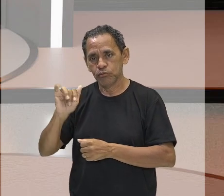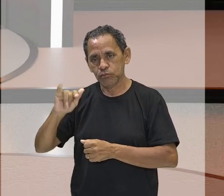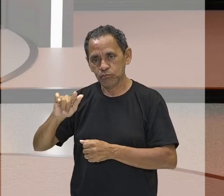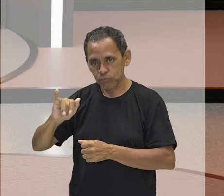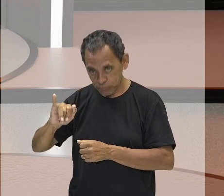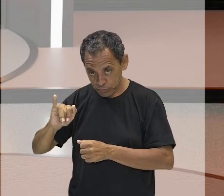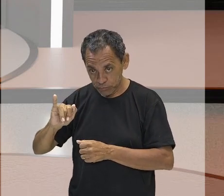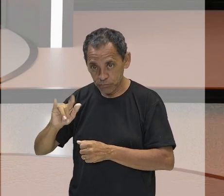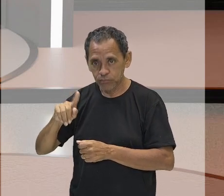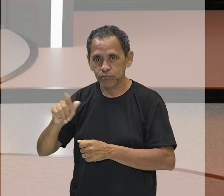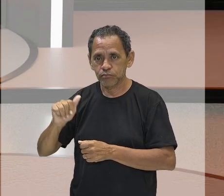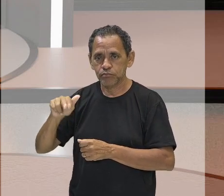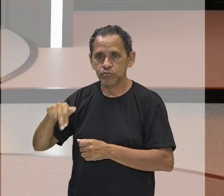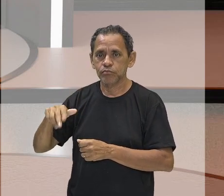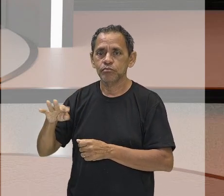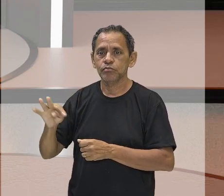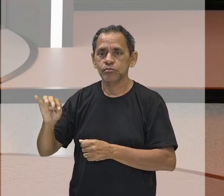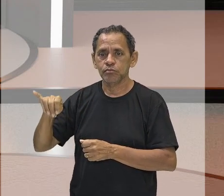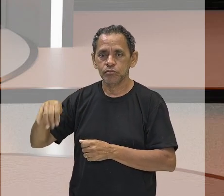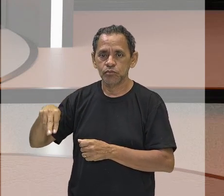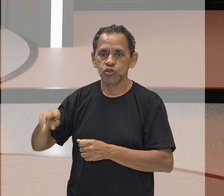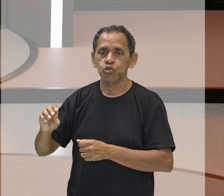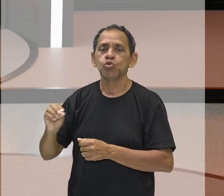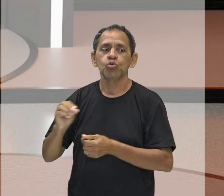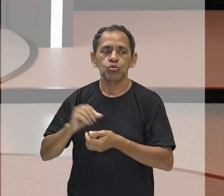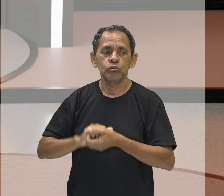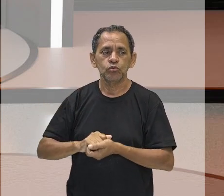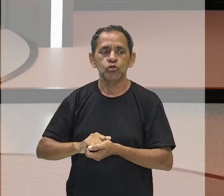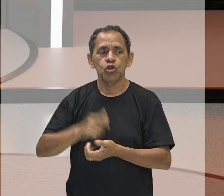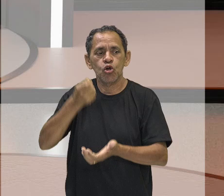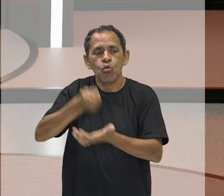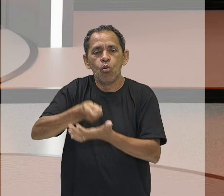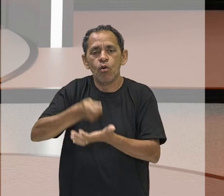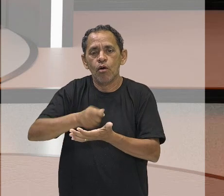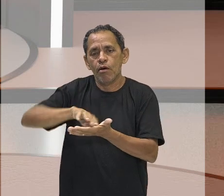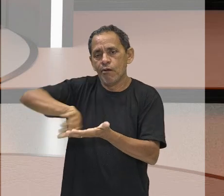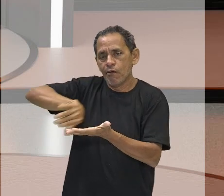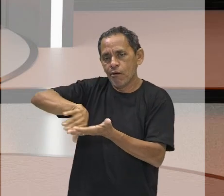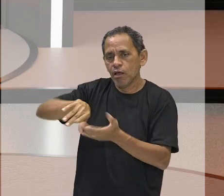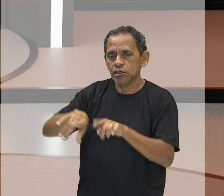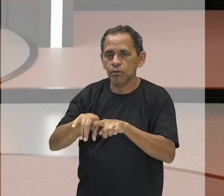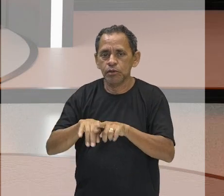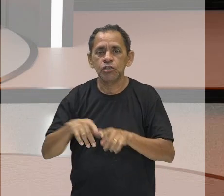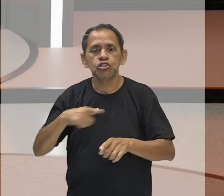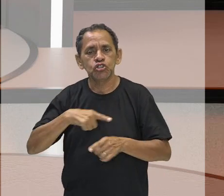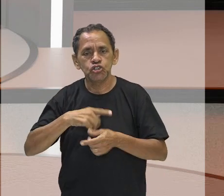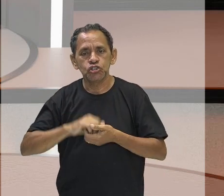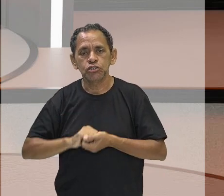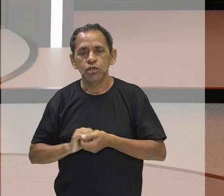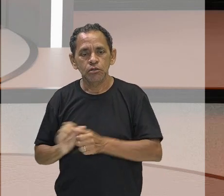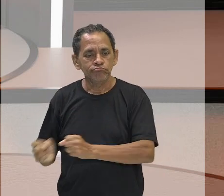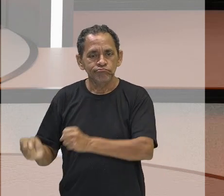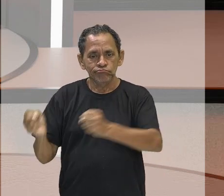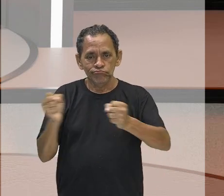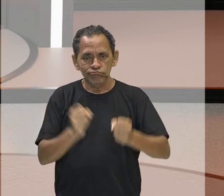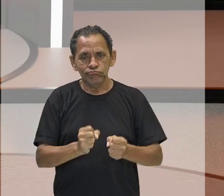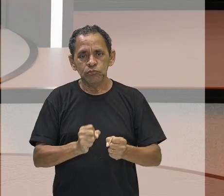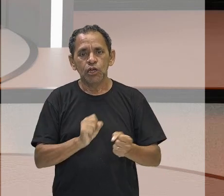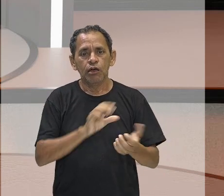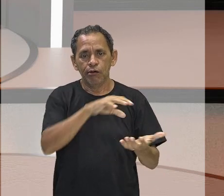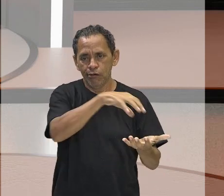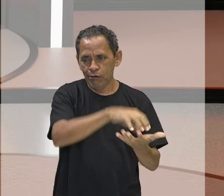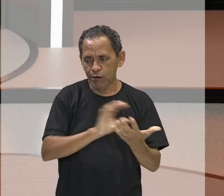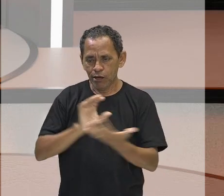época medieval, essa chamada excomunhão. Como existia grande poder entre essas duas figuras, o patriarca